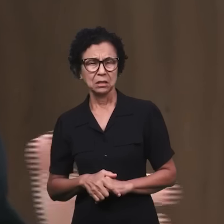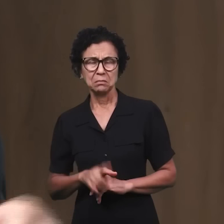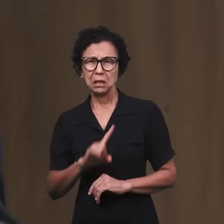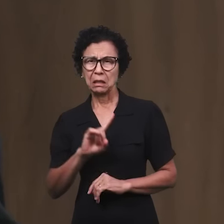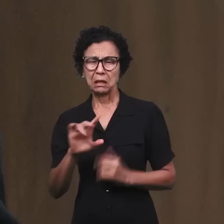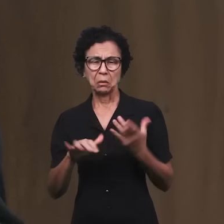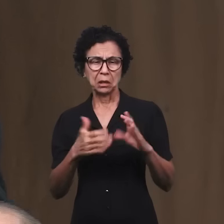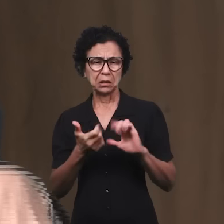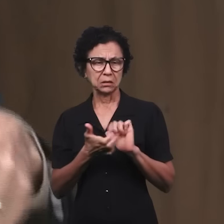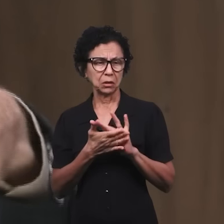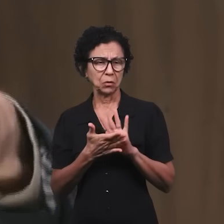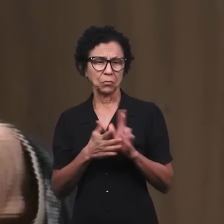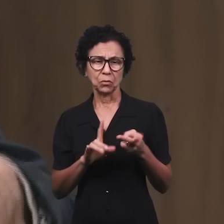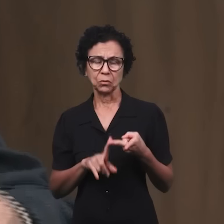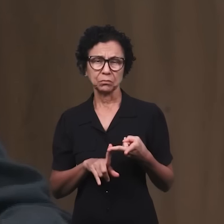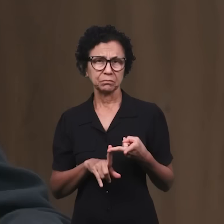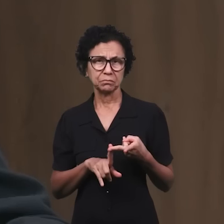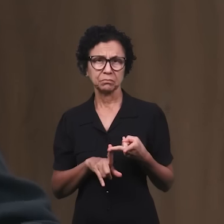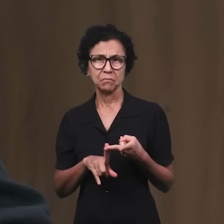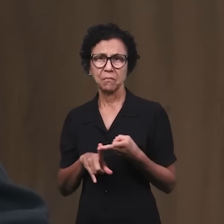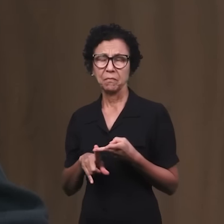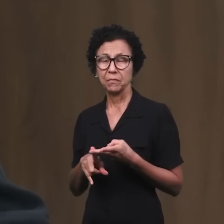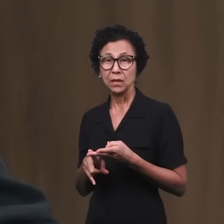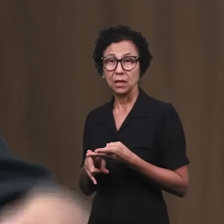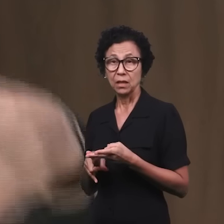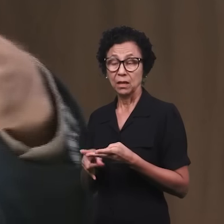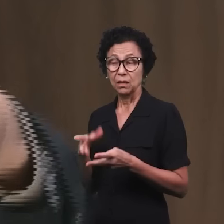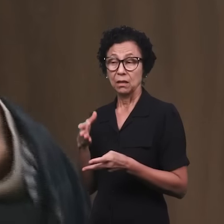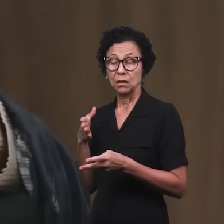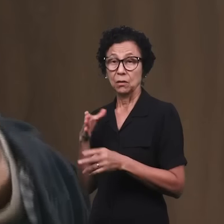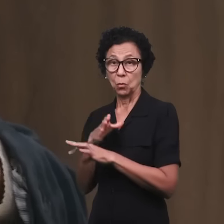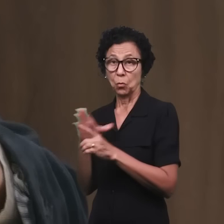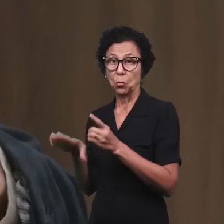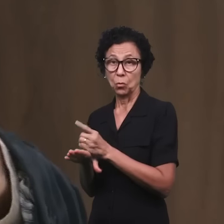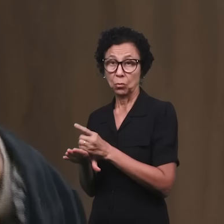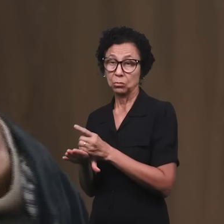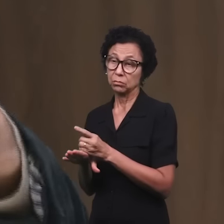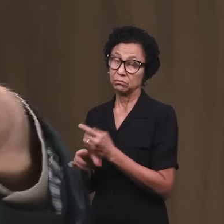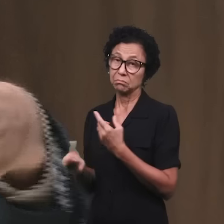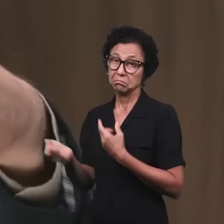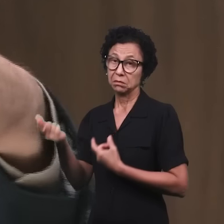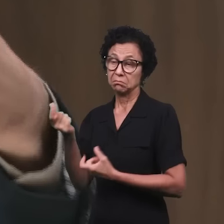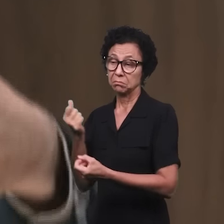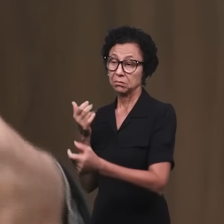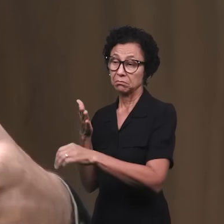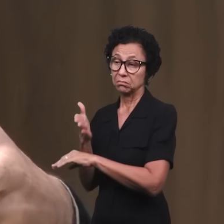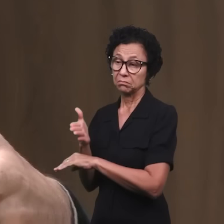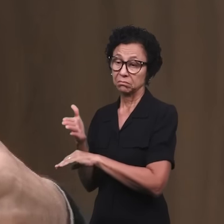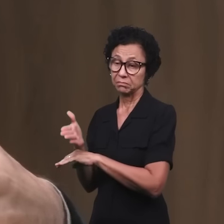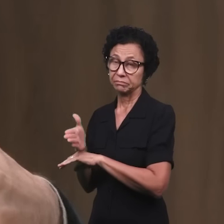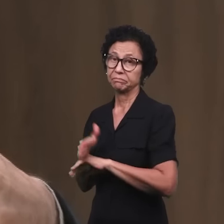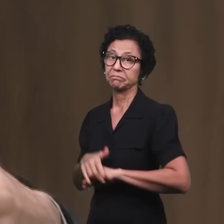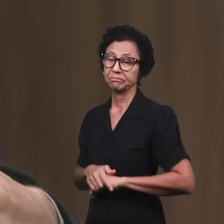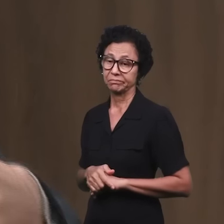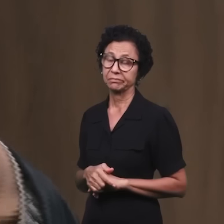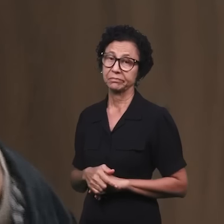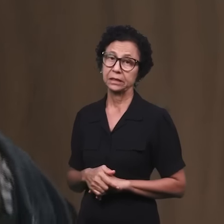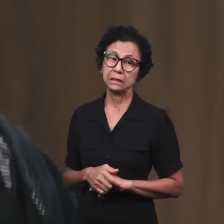participar dos cultos, de ser até usado em dons espirituais, né? Que são sinais do Espírito Santo que manifestam a vida no corpo,